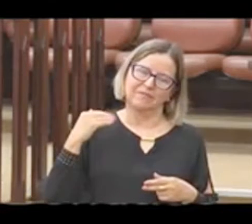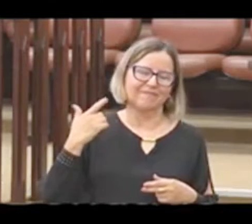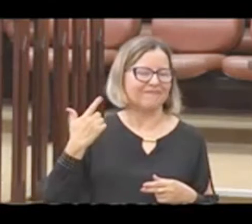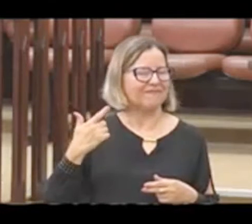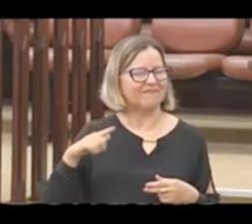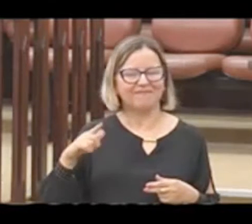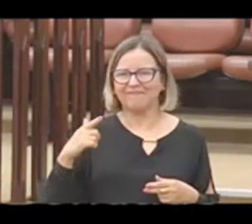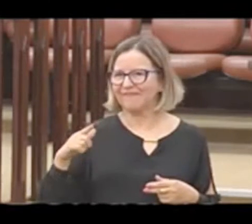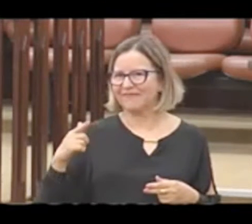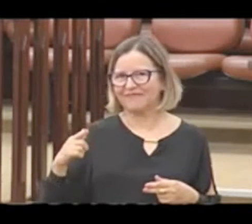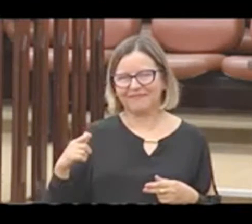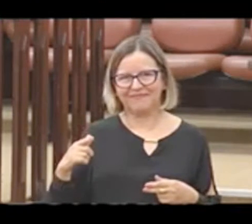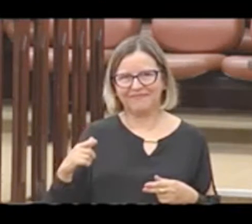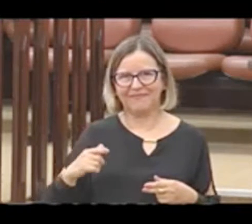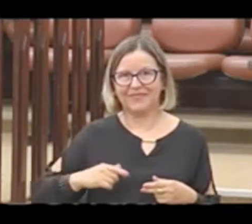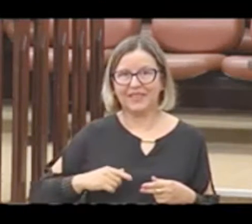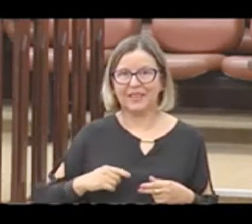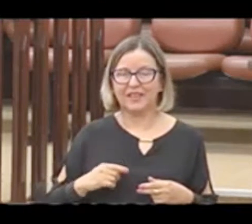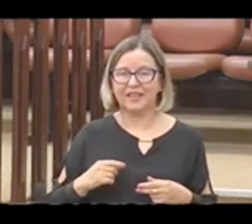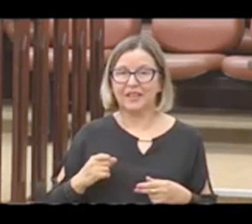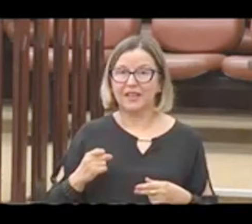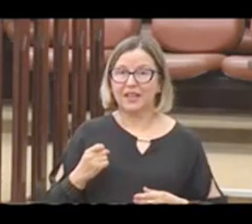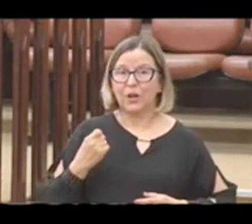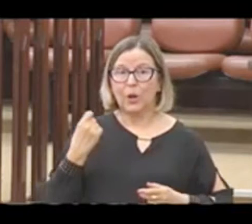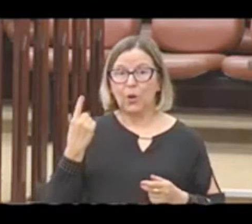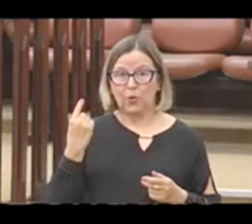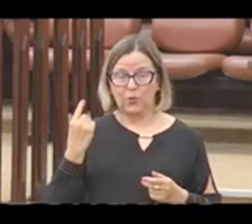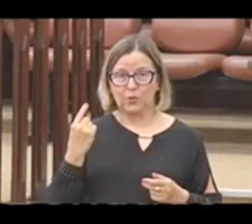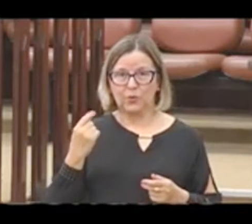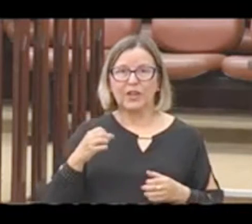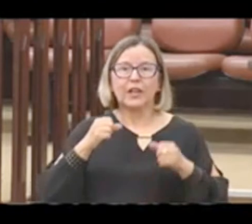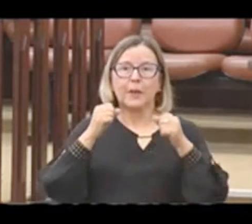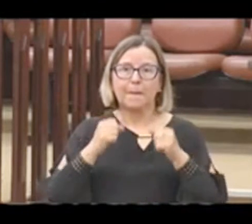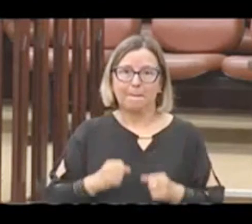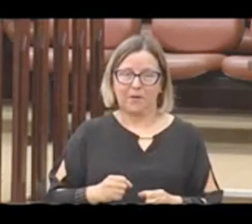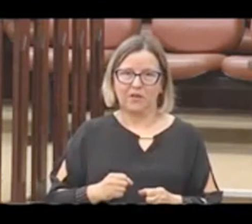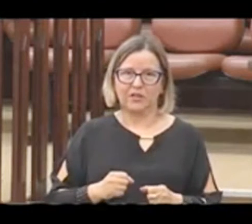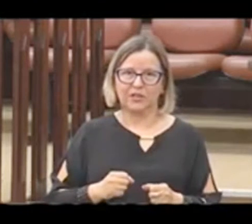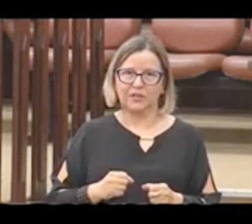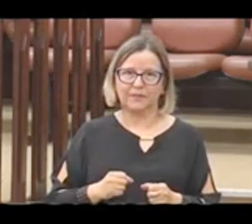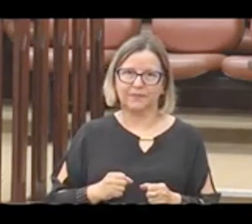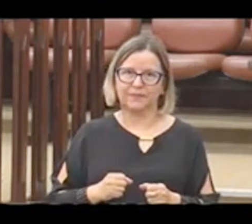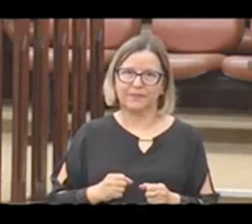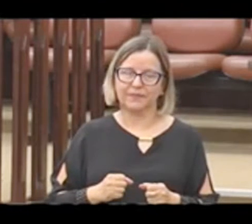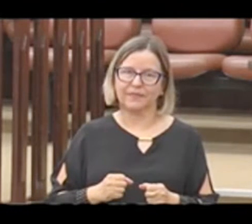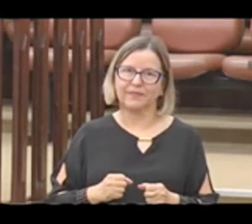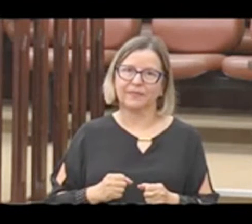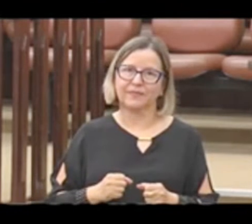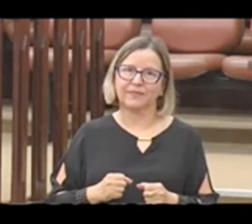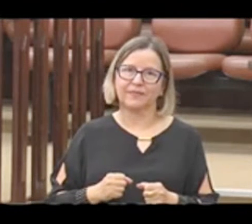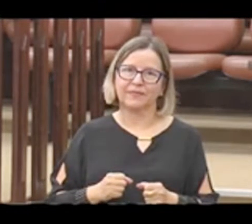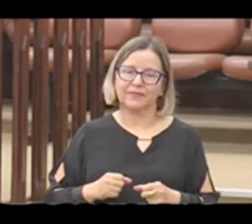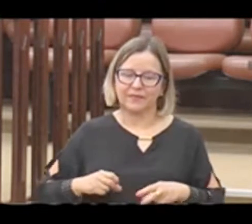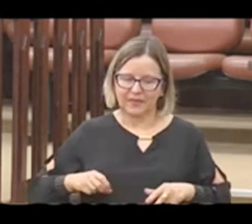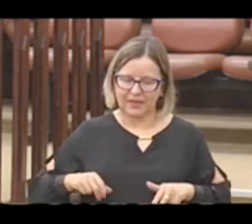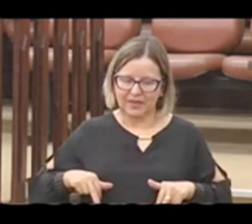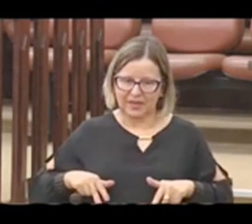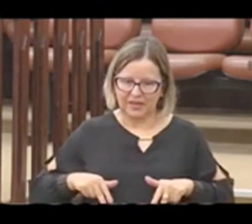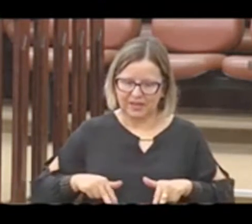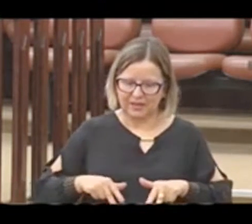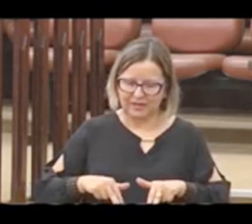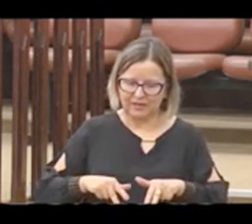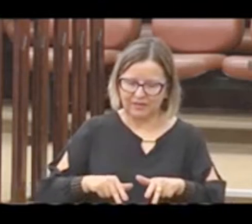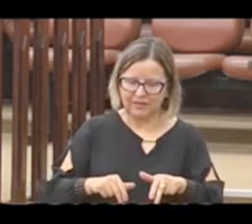te acompanhar pelo vale da sombra da morte é aquele que nos traz